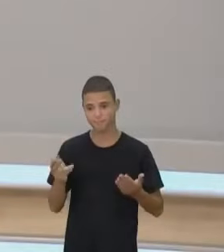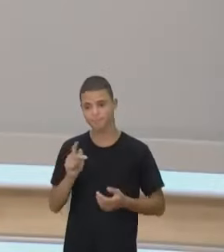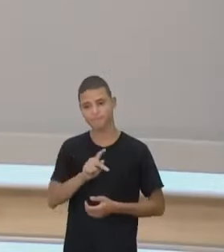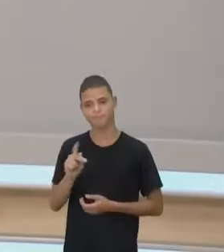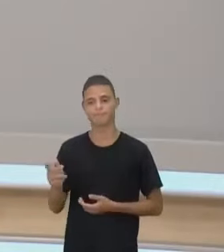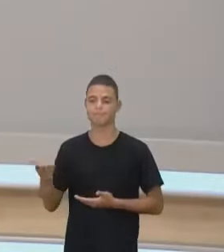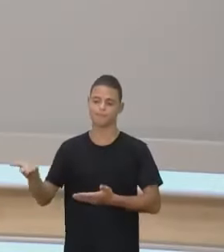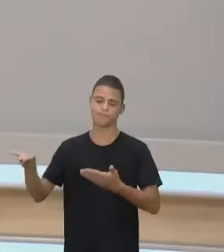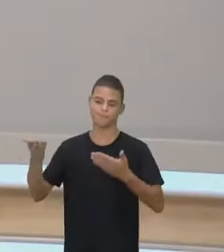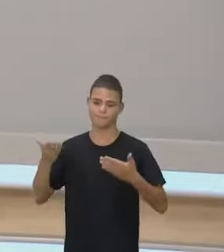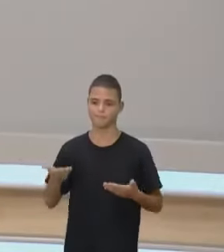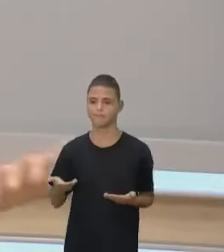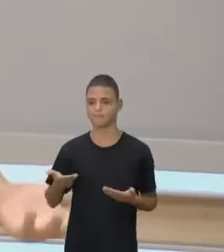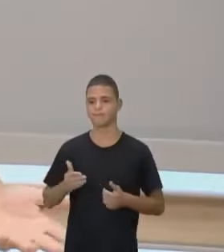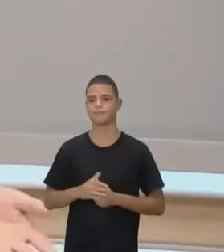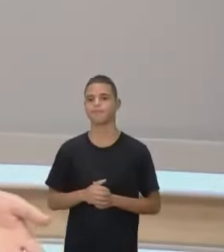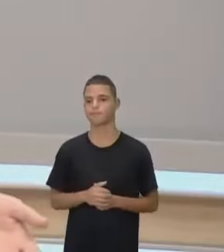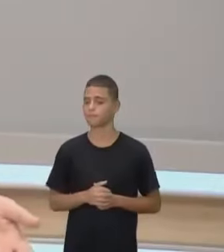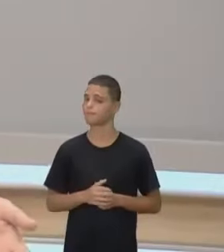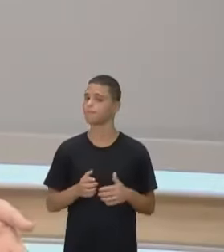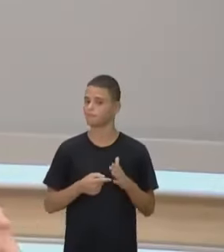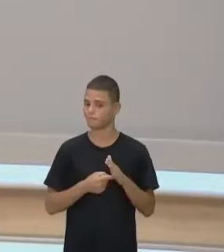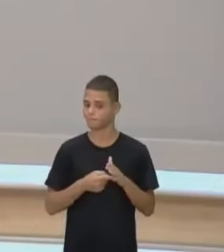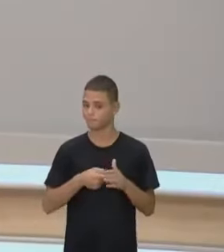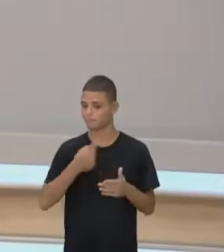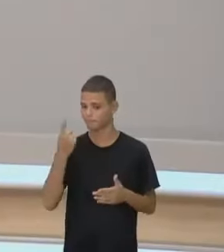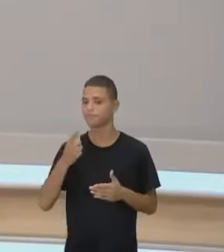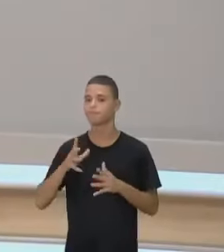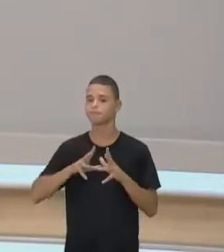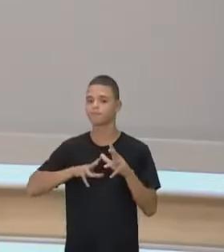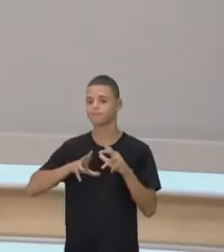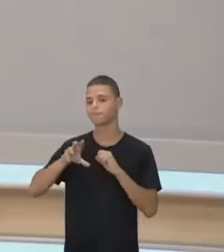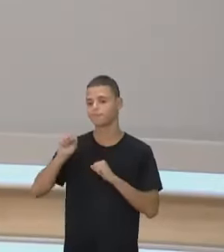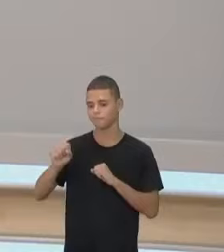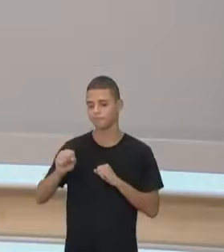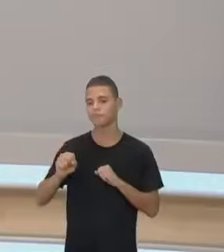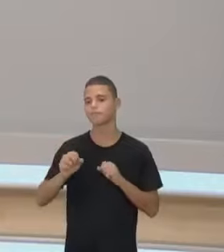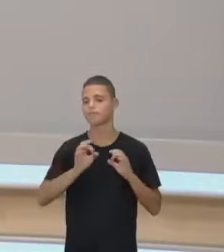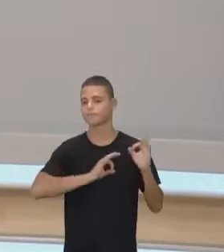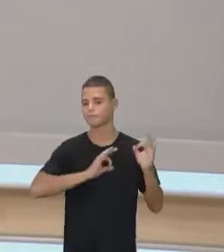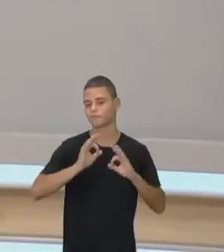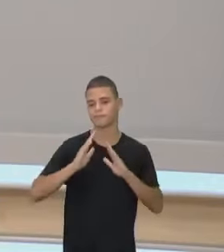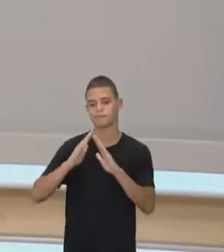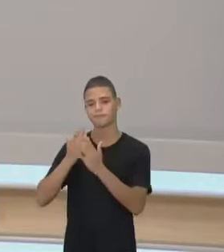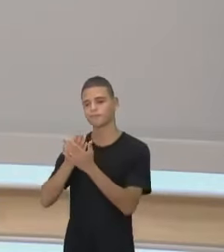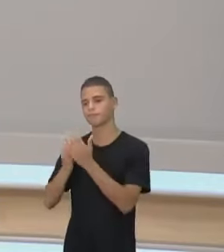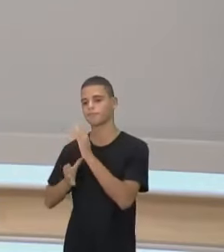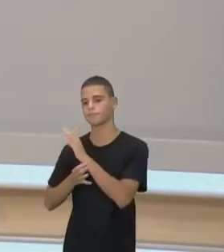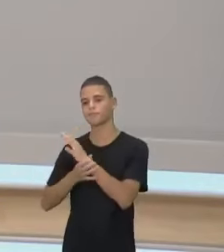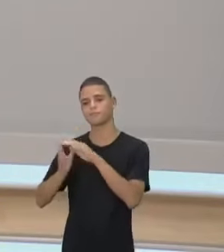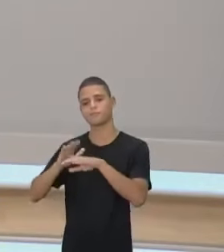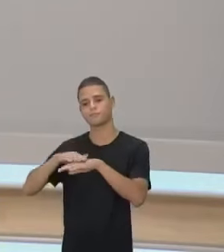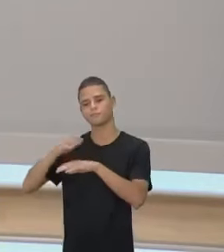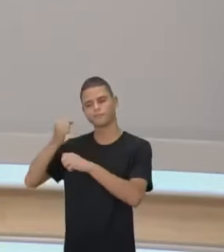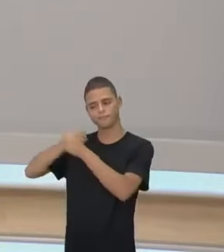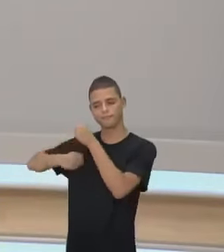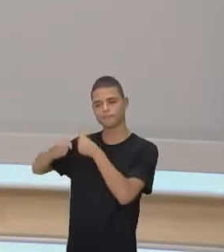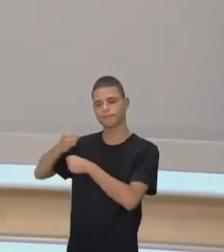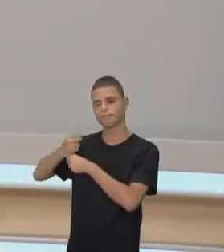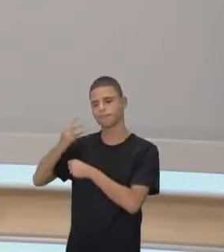professores, sejam todos muito bem-vindos aí à primeira trilha formativa do programa Escola Mais Segura em ERRD de